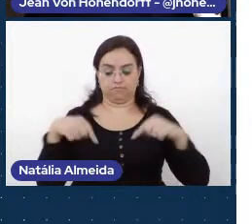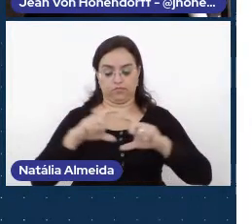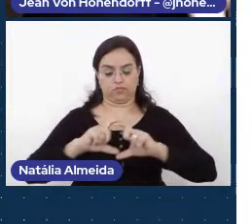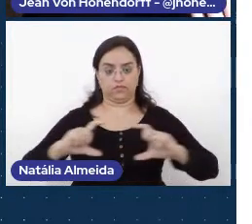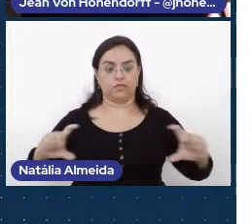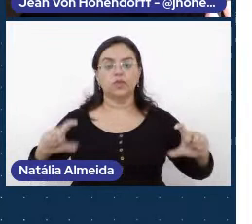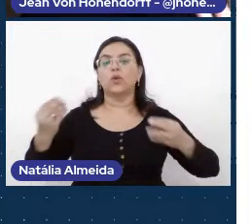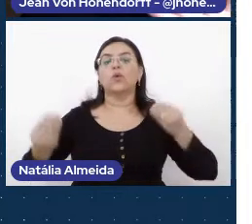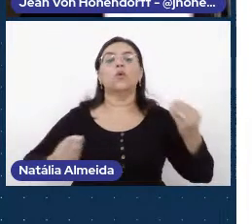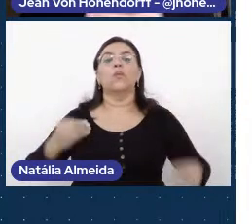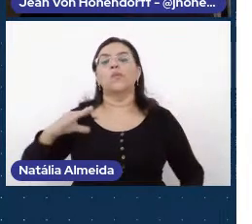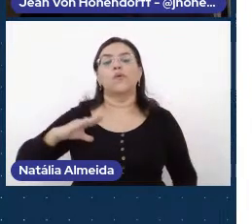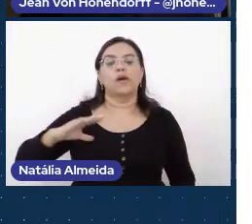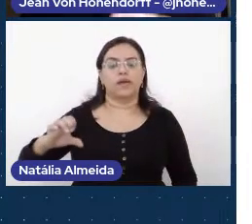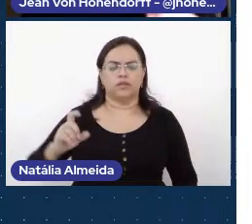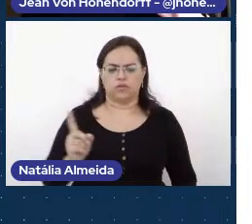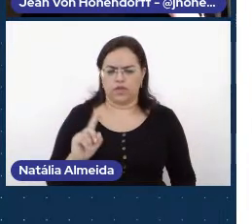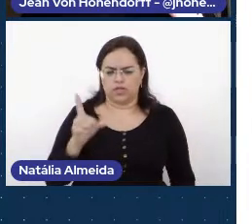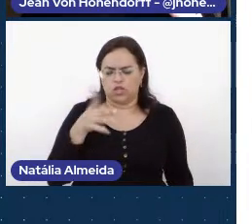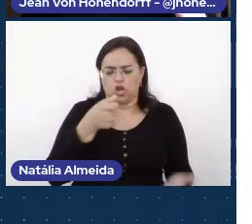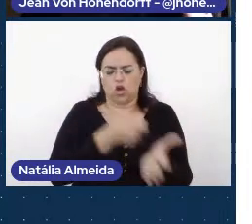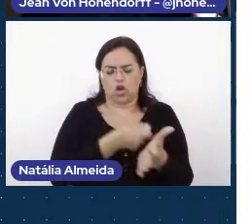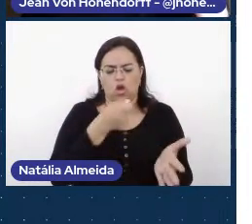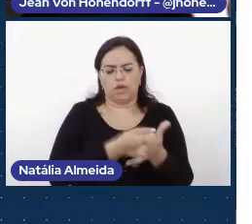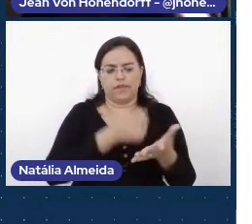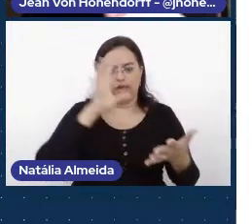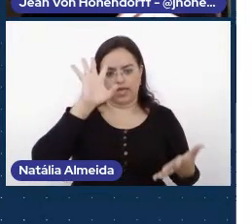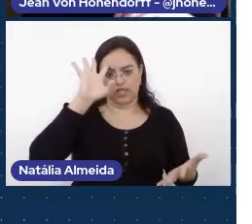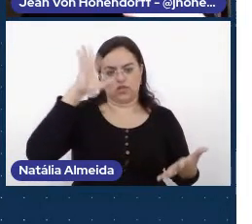só aqueles cobrados pelas resoluções, né?